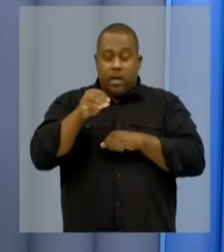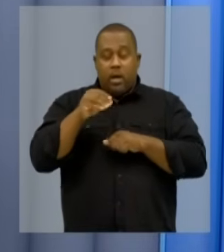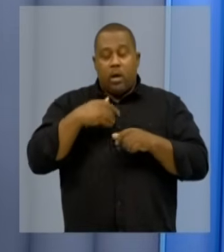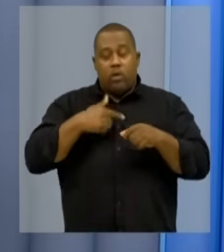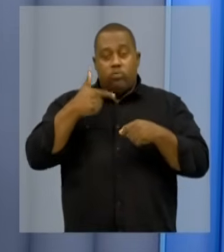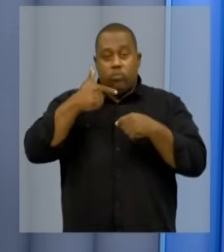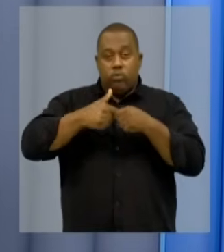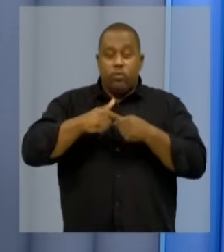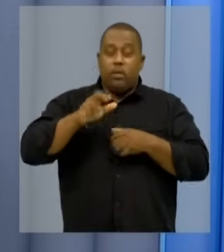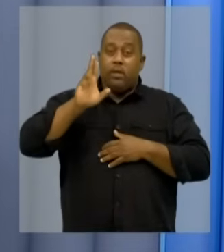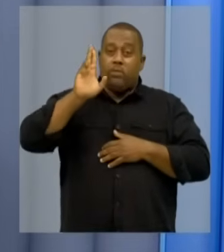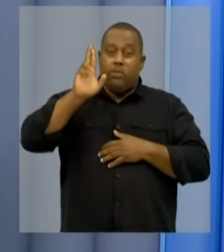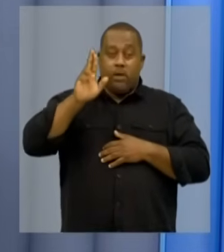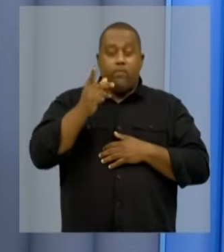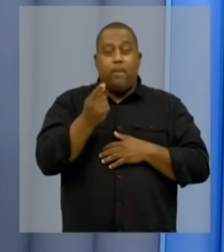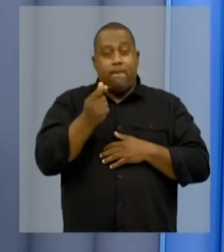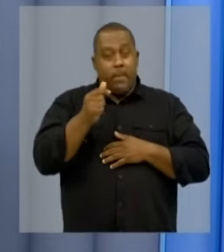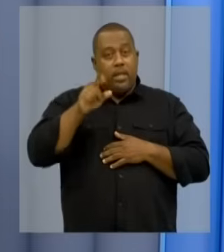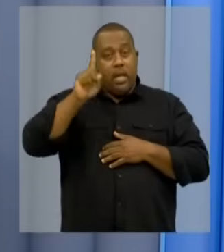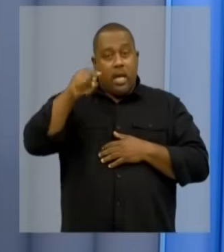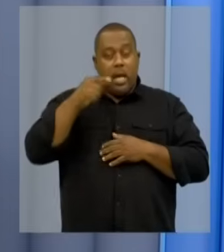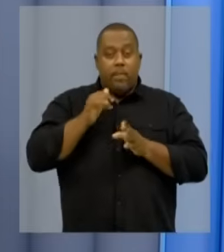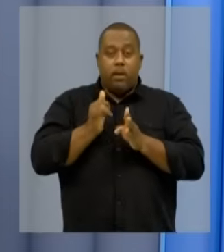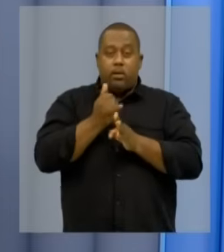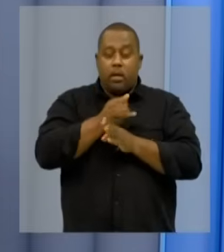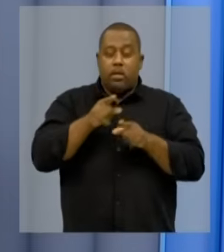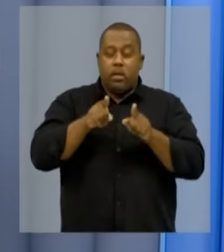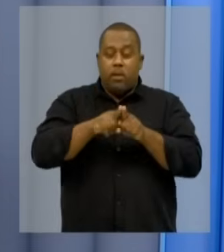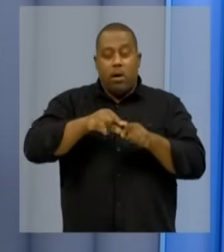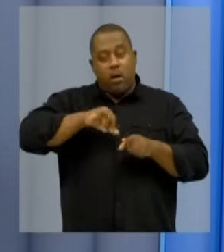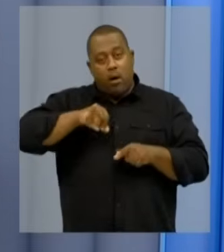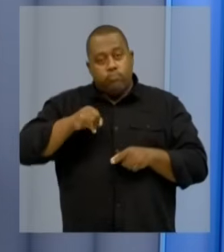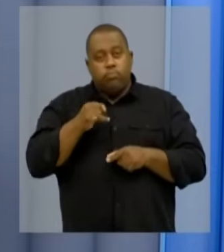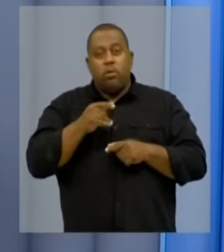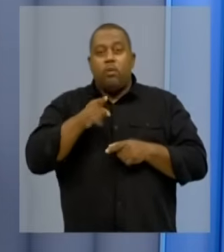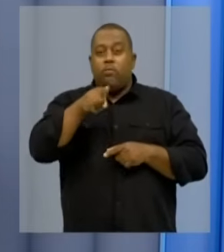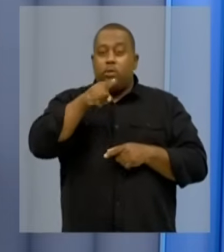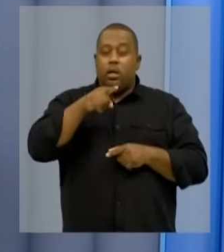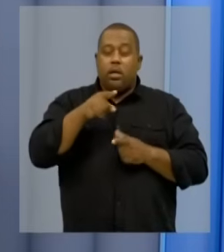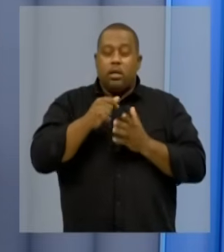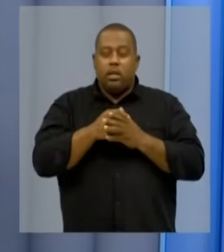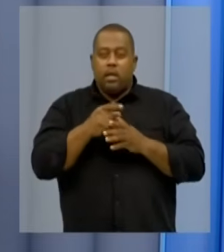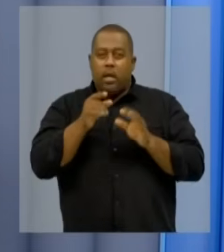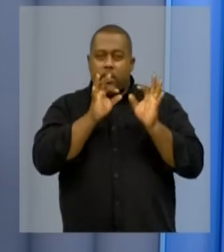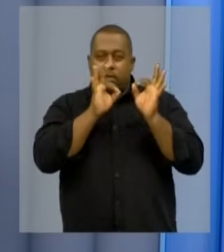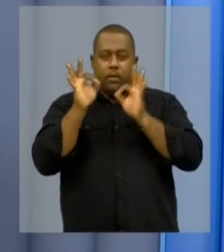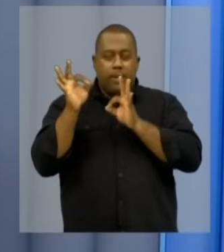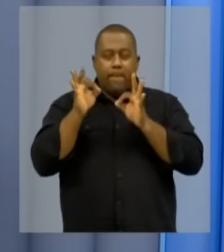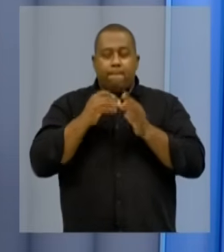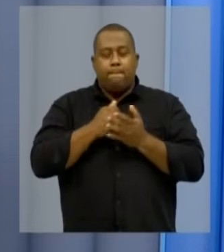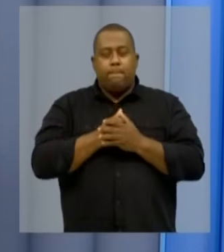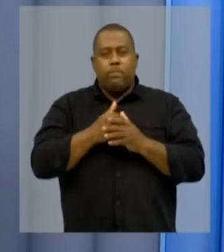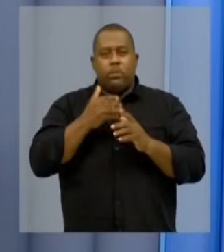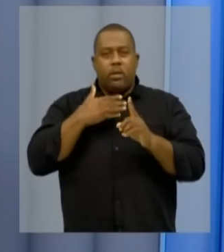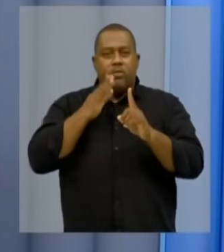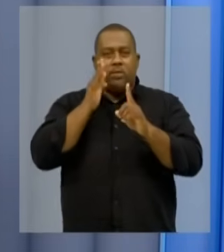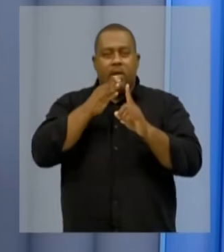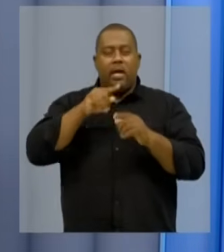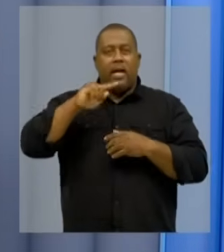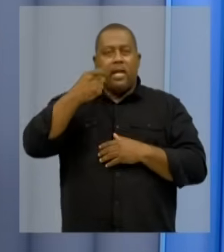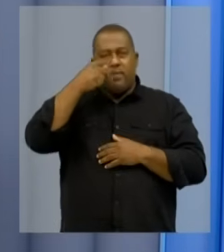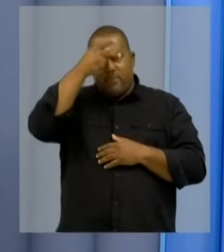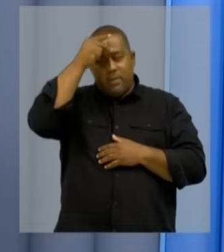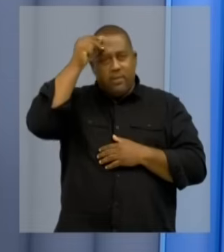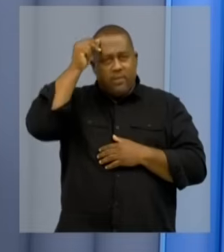é a Petrobras. Mas eu quero aproveitar a oportunidade de você que está acompanhando a gente para me dirigir aqui ao ex-prefeito, que não estava